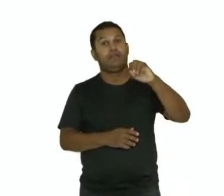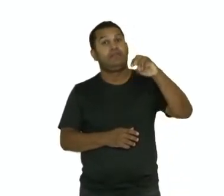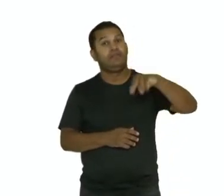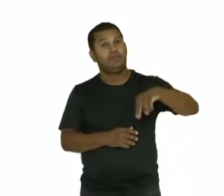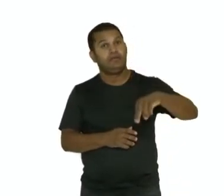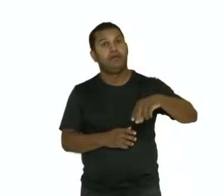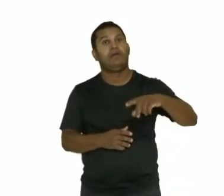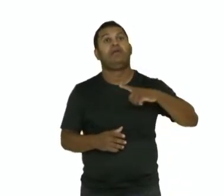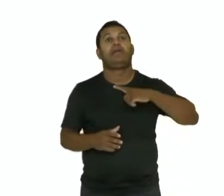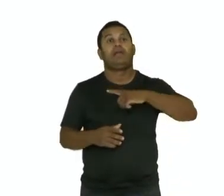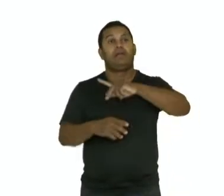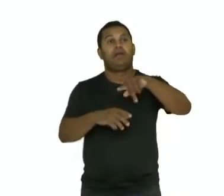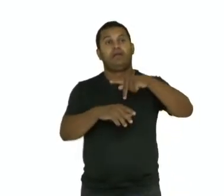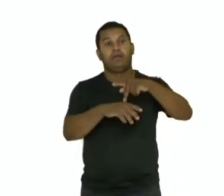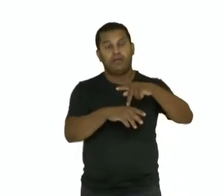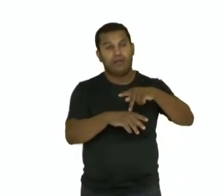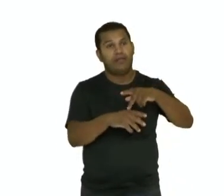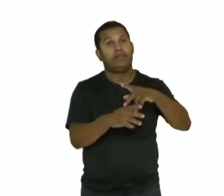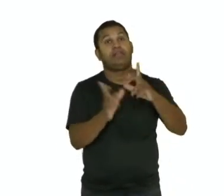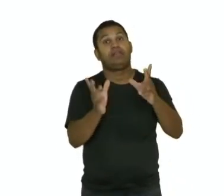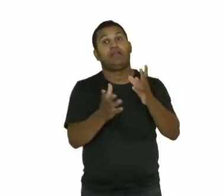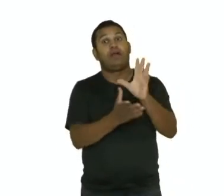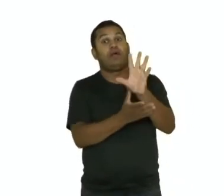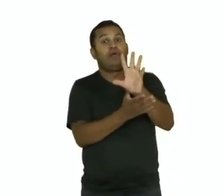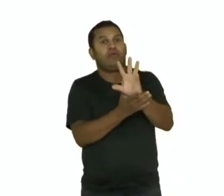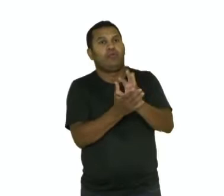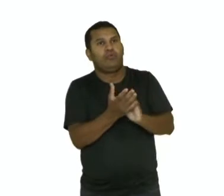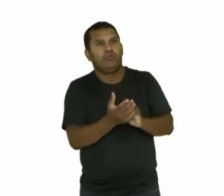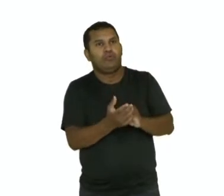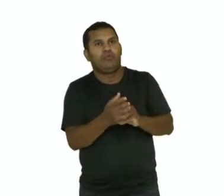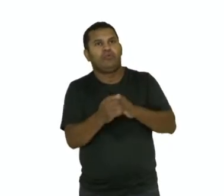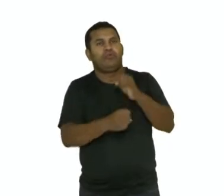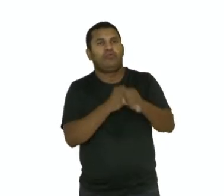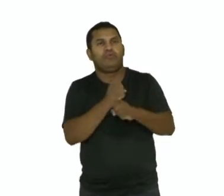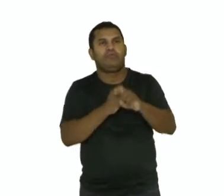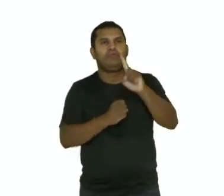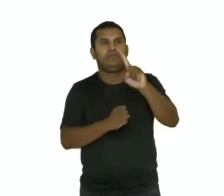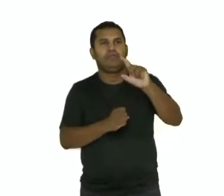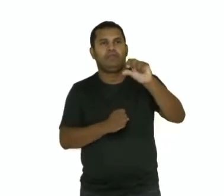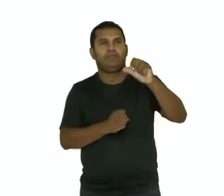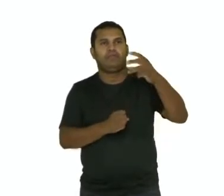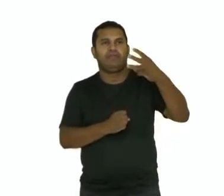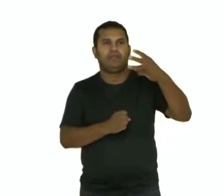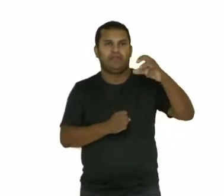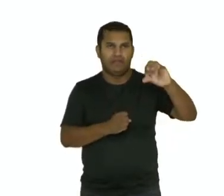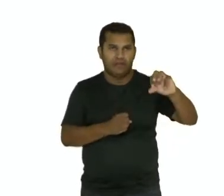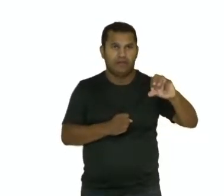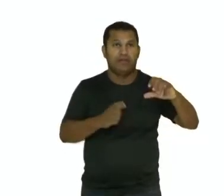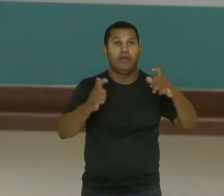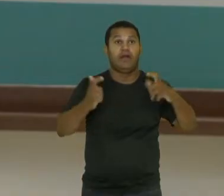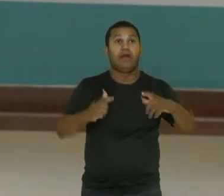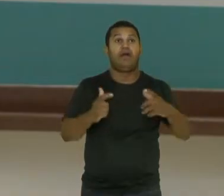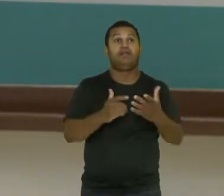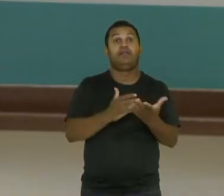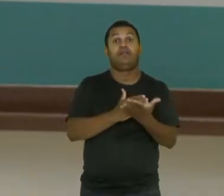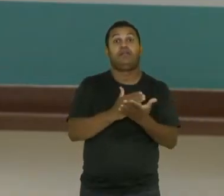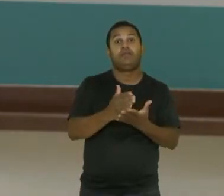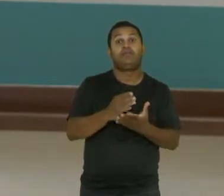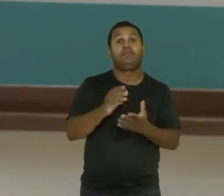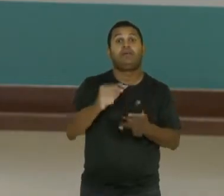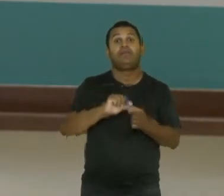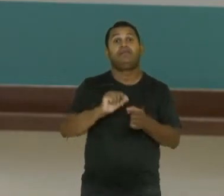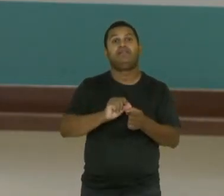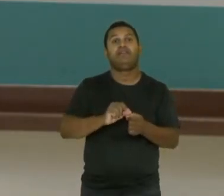e a contradança francesa. Então é uma outra forma de pensar o mambo, e daí, como eu falei para